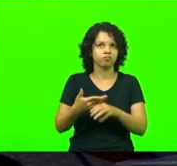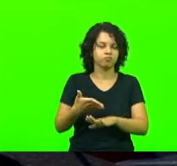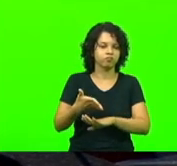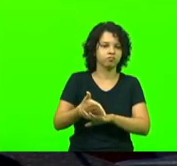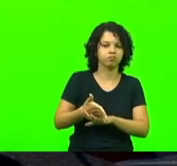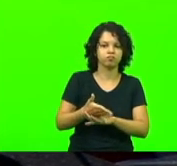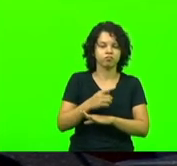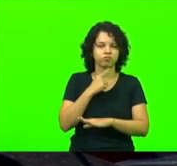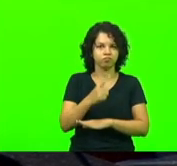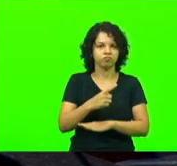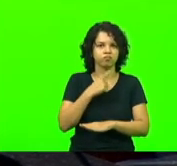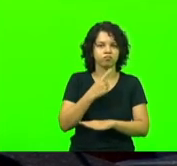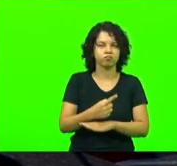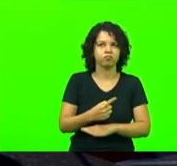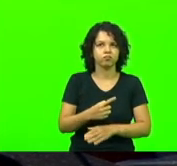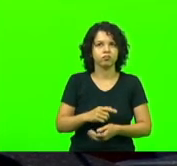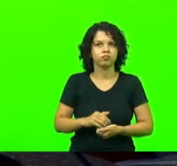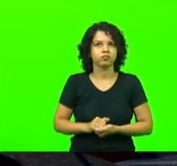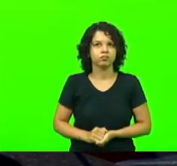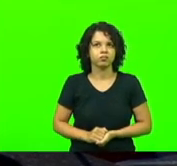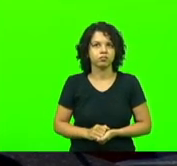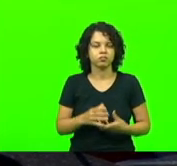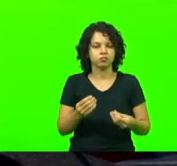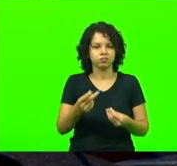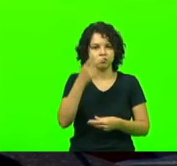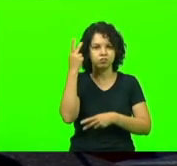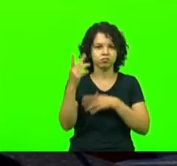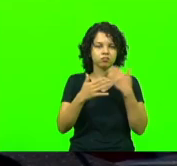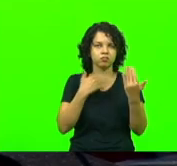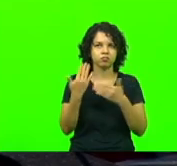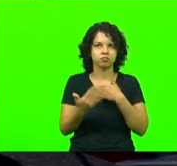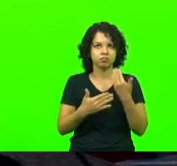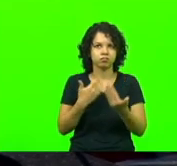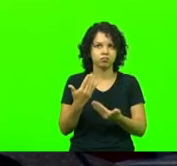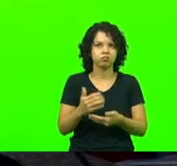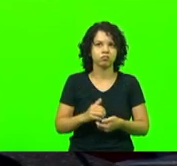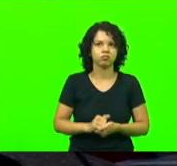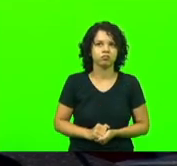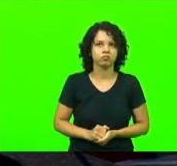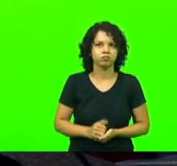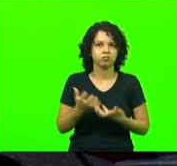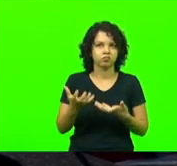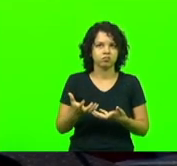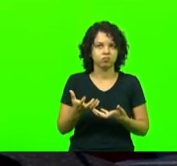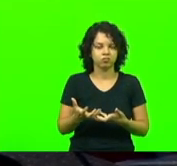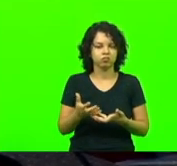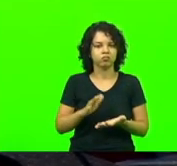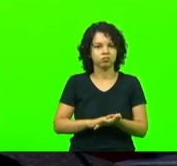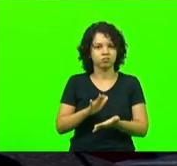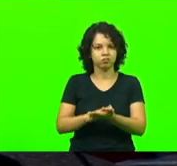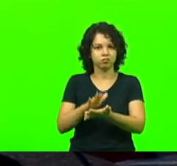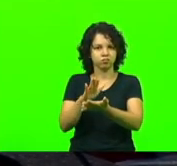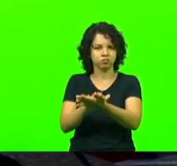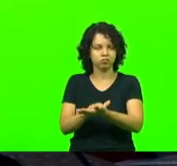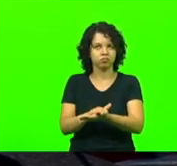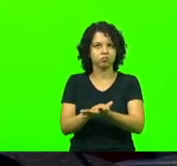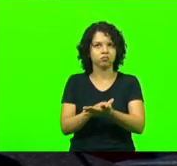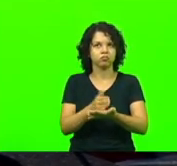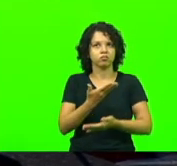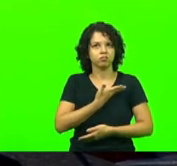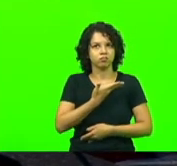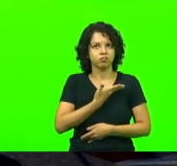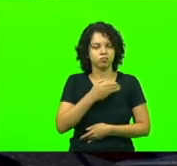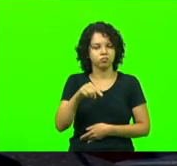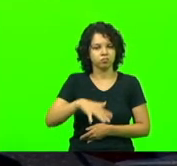praticamente, né, e muitas vidas se foram. Então, eu quero, em primeiro lugar, parabenizar os nossos companheiros de Santa